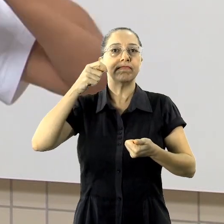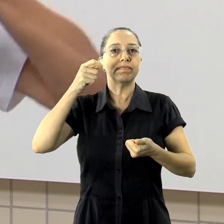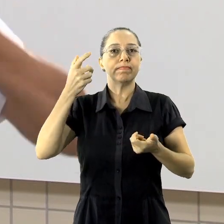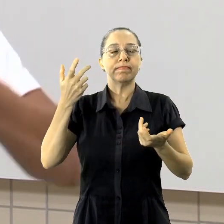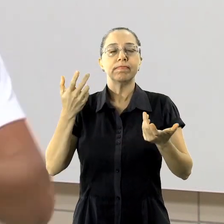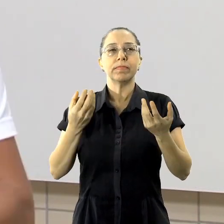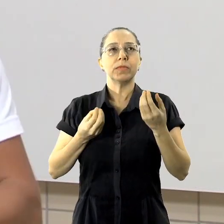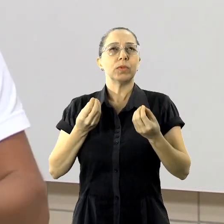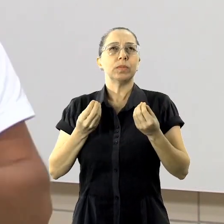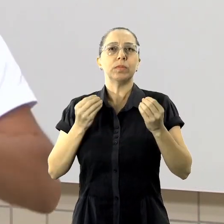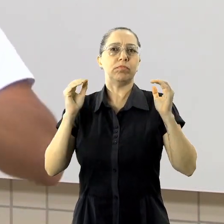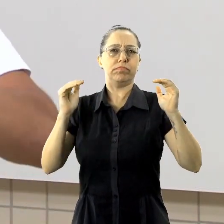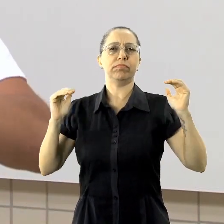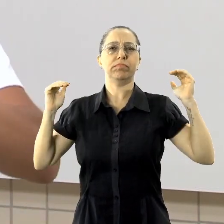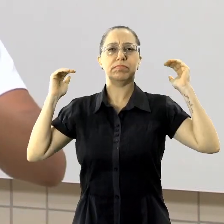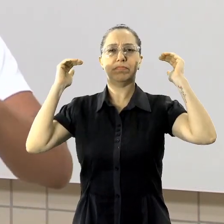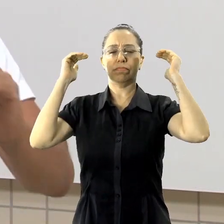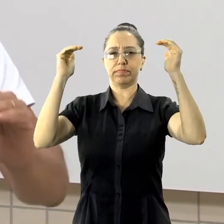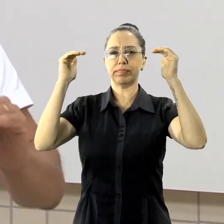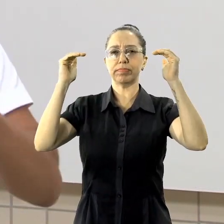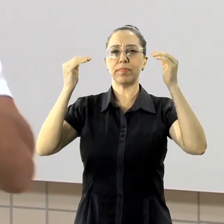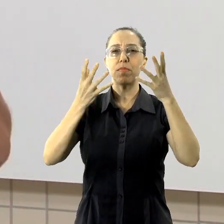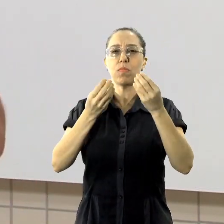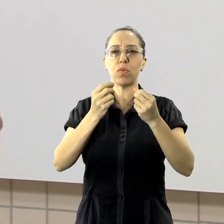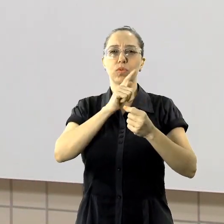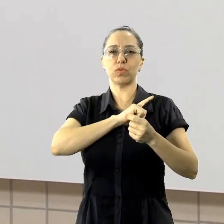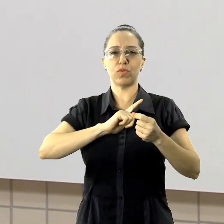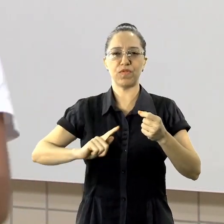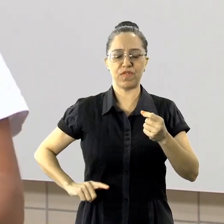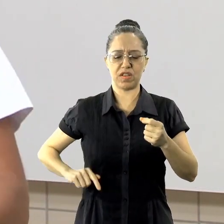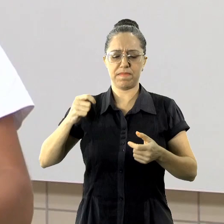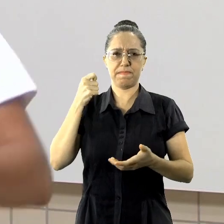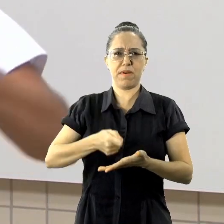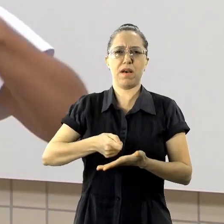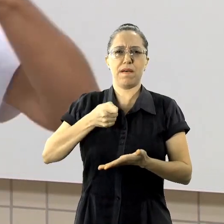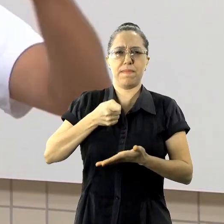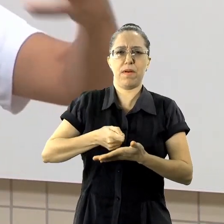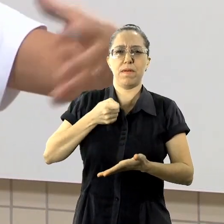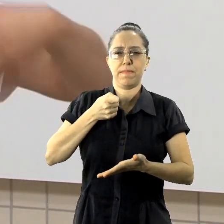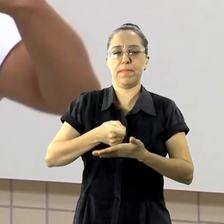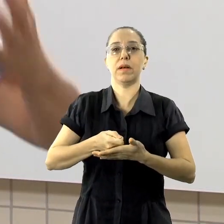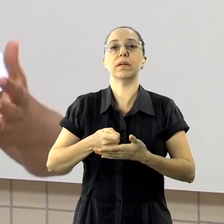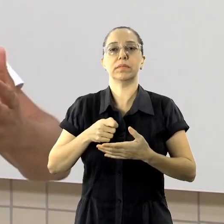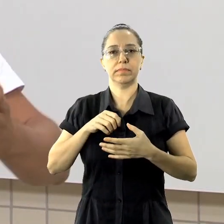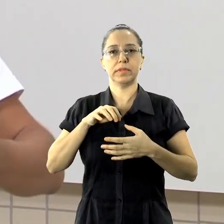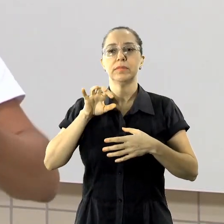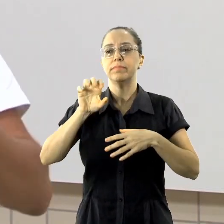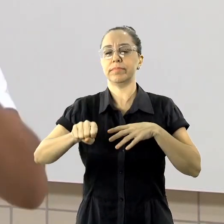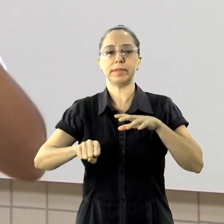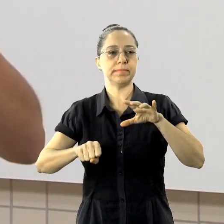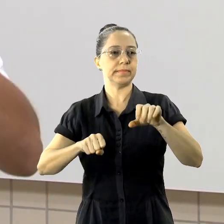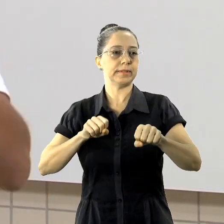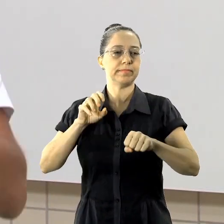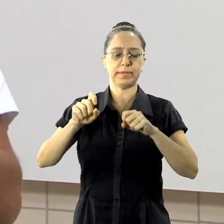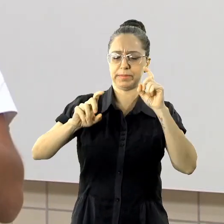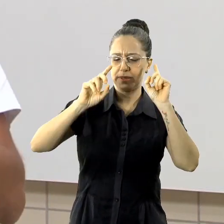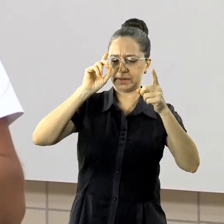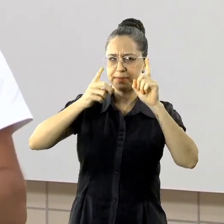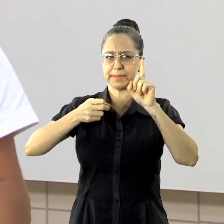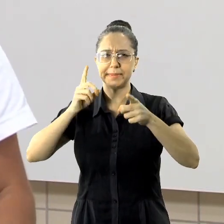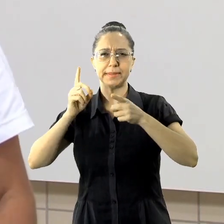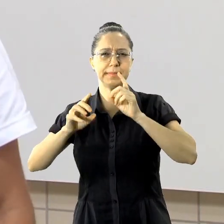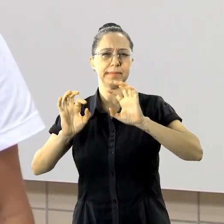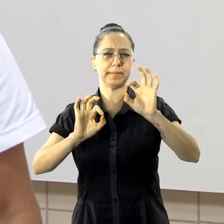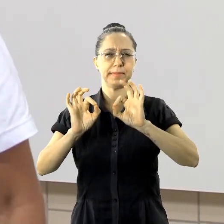país autoritário. Muitos governos totalitários estavam tomando conta por aí. Vamos falar um pouquinho